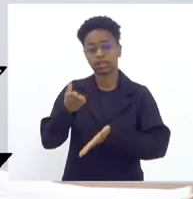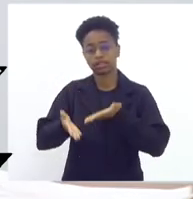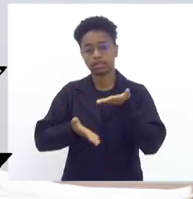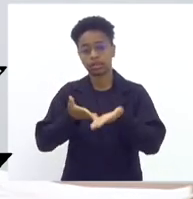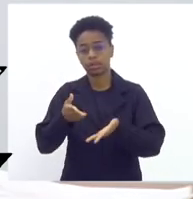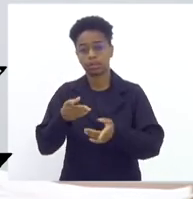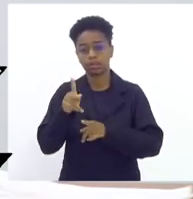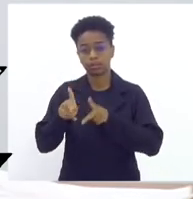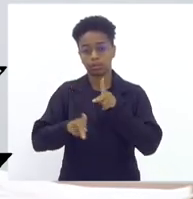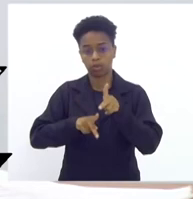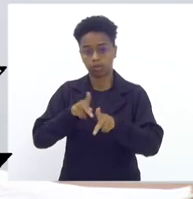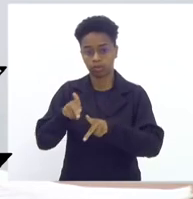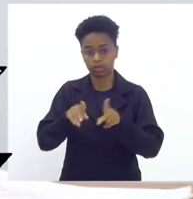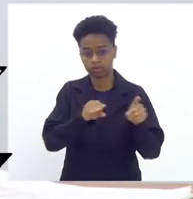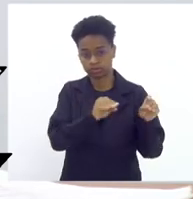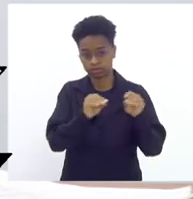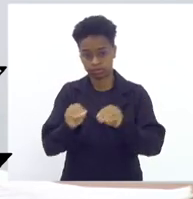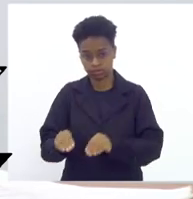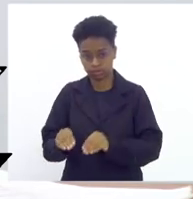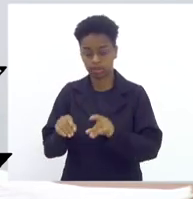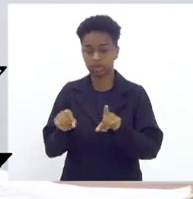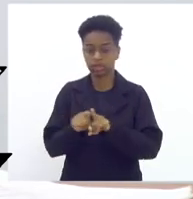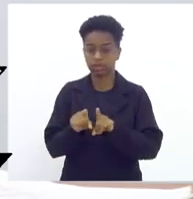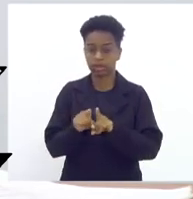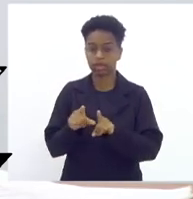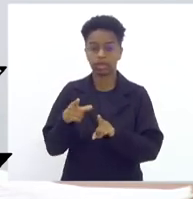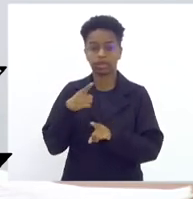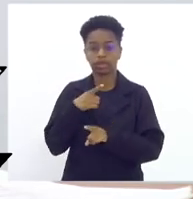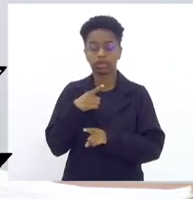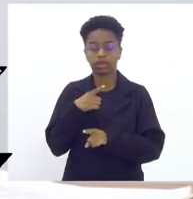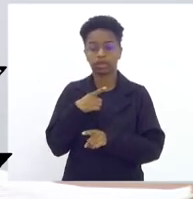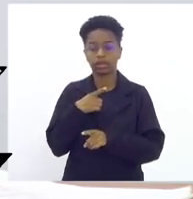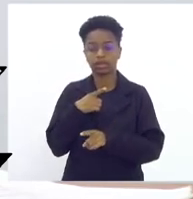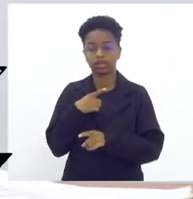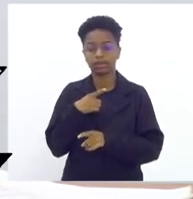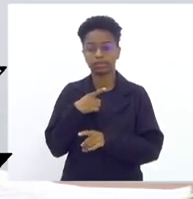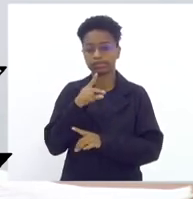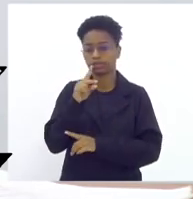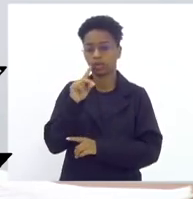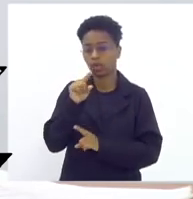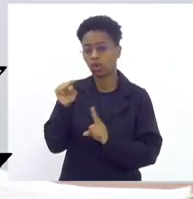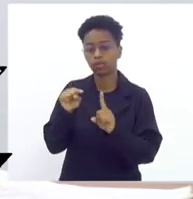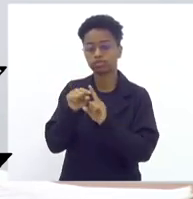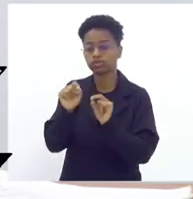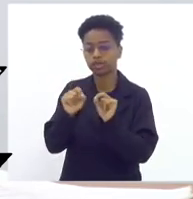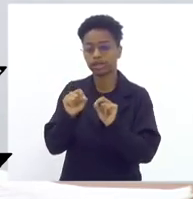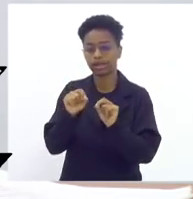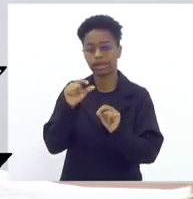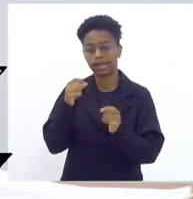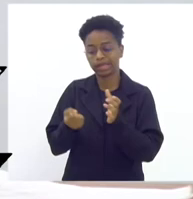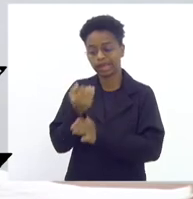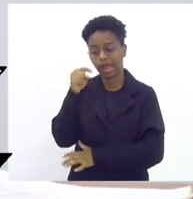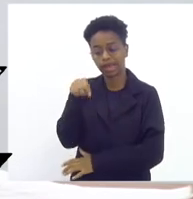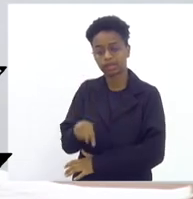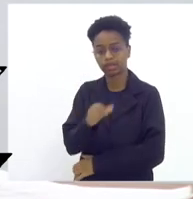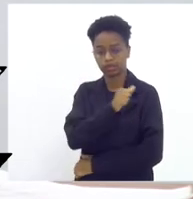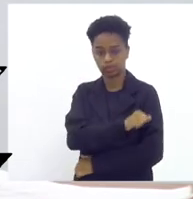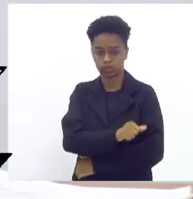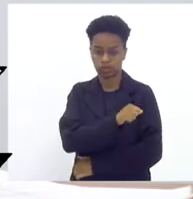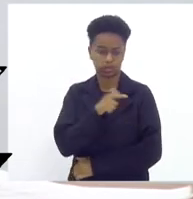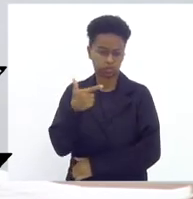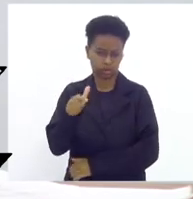à população migrante refugiado e tem uma expe de trazer esse centro aqui para o rio não não há nada